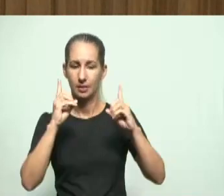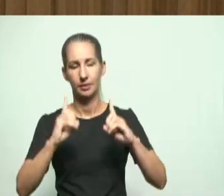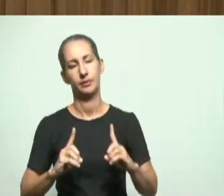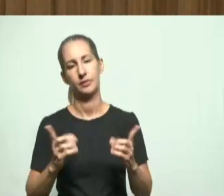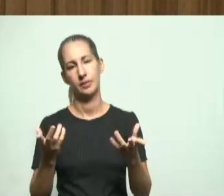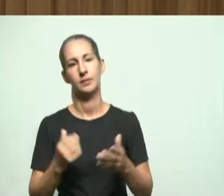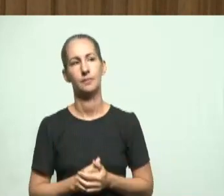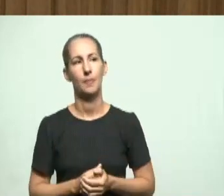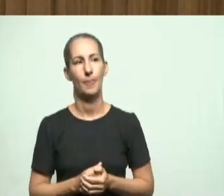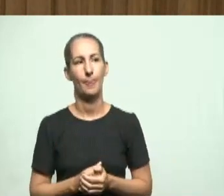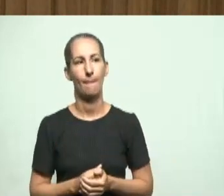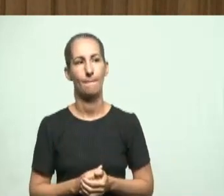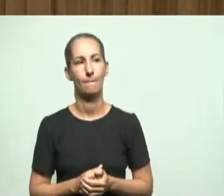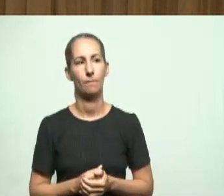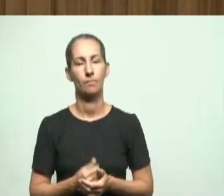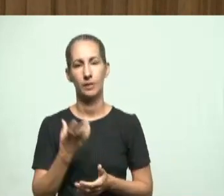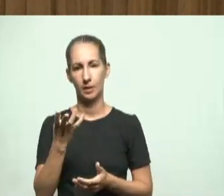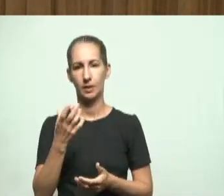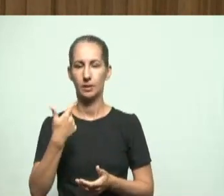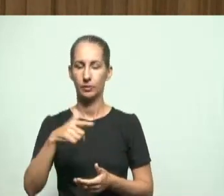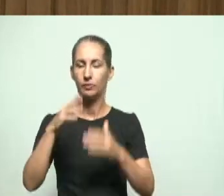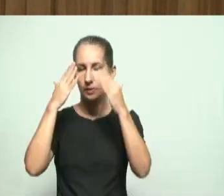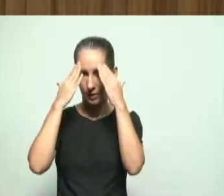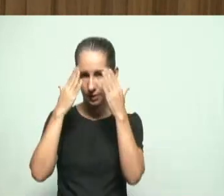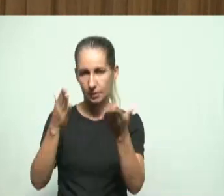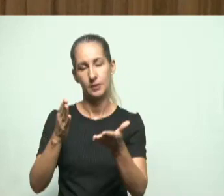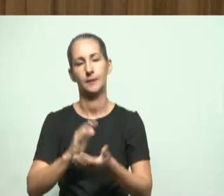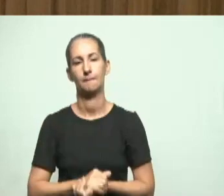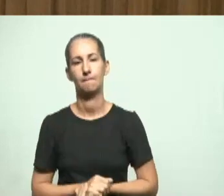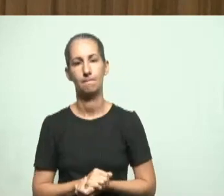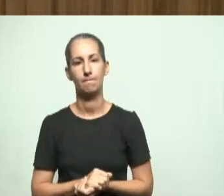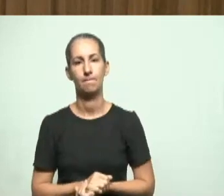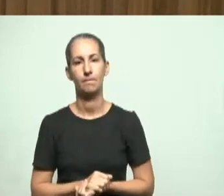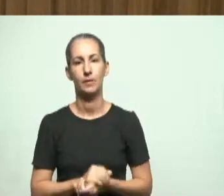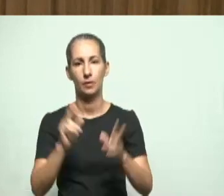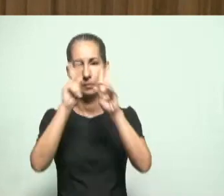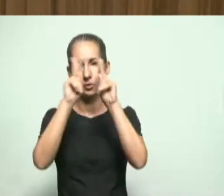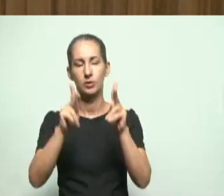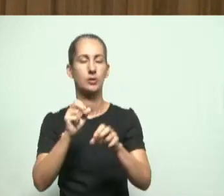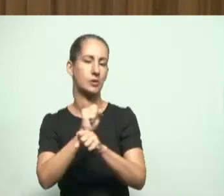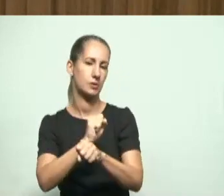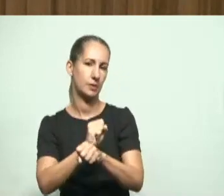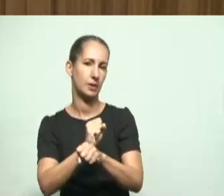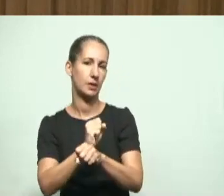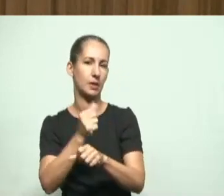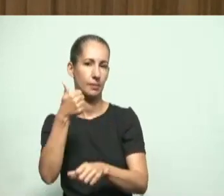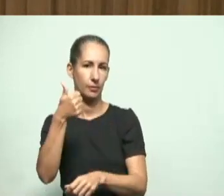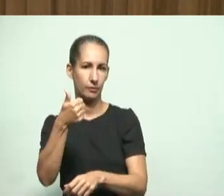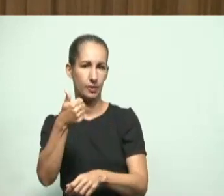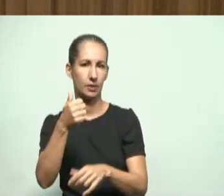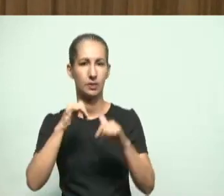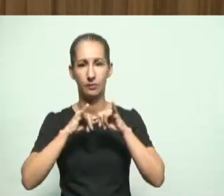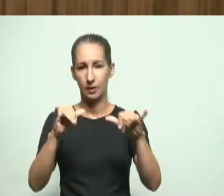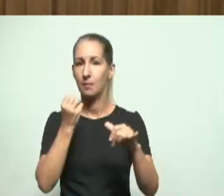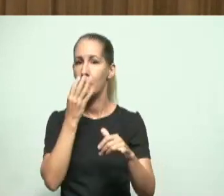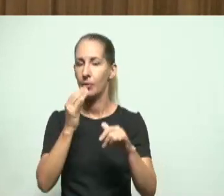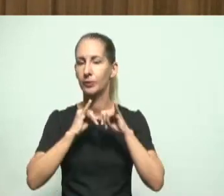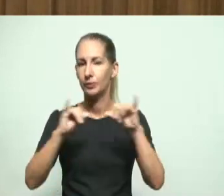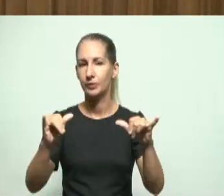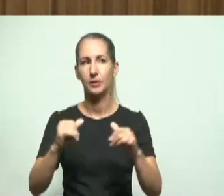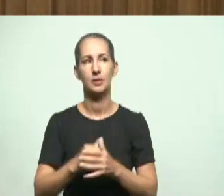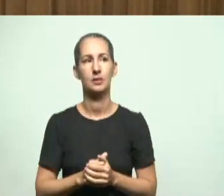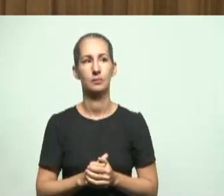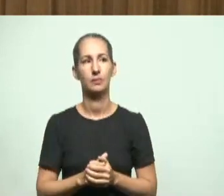dessa, tá bom? Então é isso, eu quero mais uma vez agradecer a aprovação do projeto e esperar que, de fato, seja aprovado. E dizer uma boa notícia, que esse